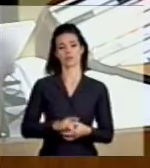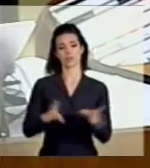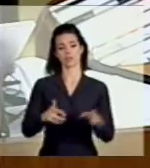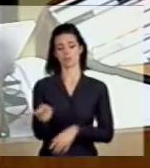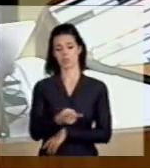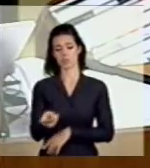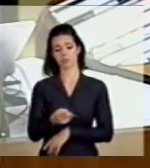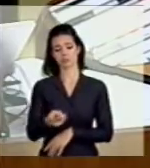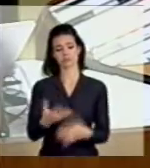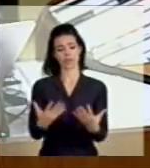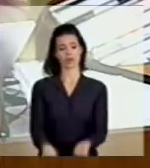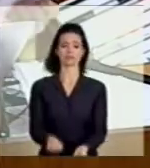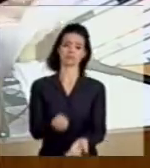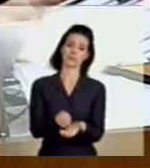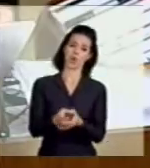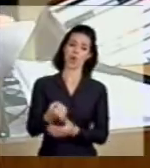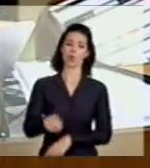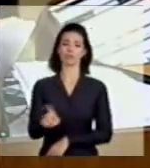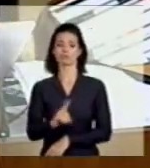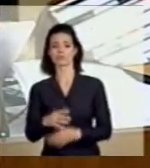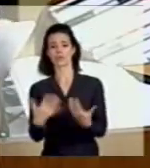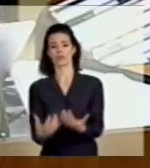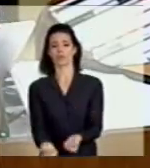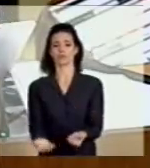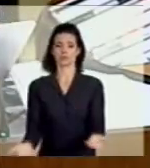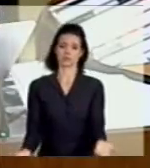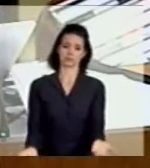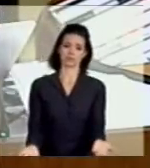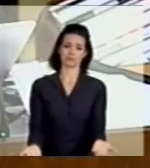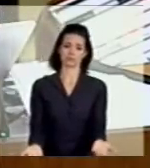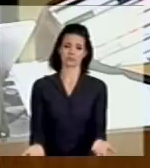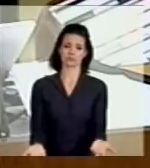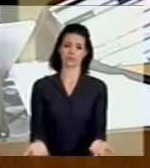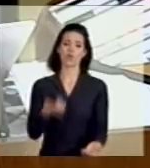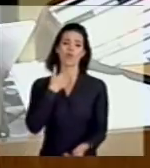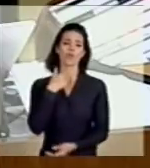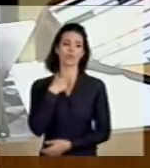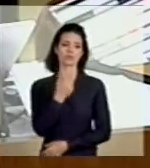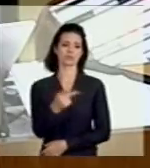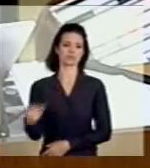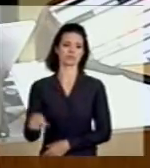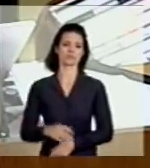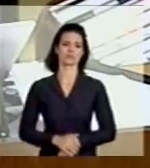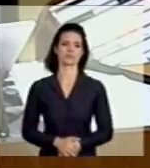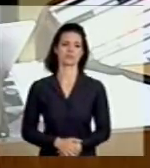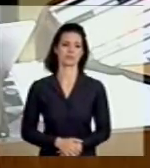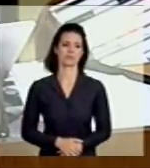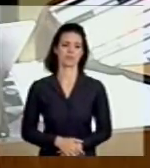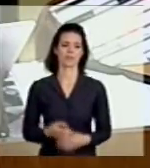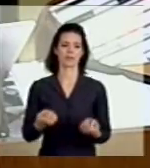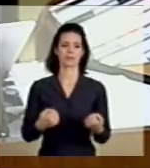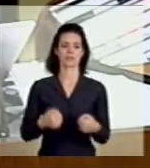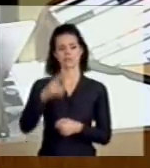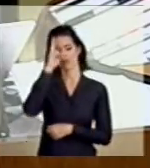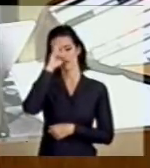interessados aderirem ou não a ele, conforme a conveniência de cada um. Devo ressaltar que os